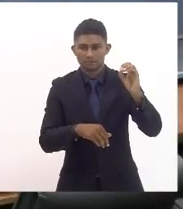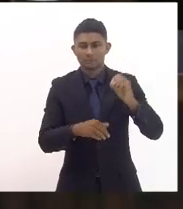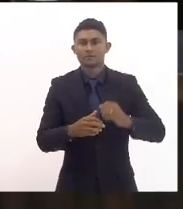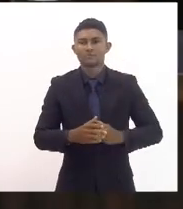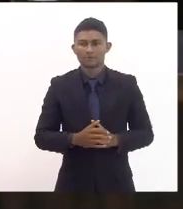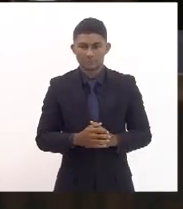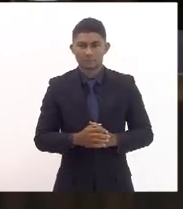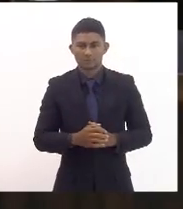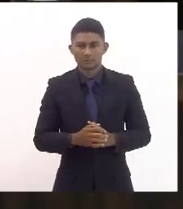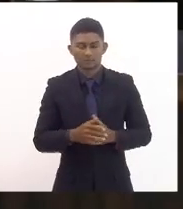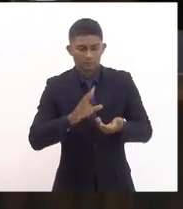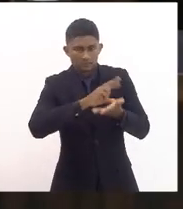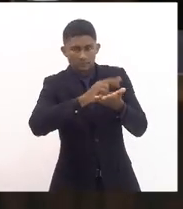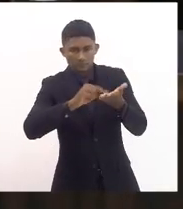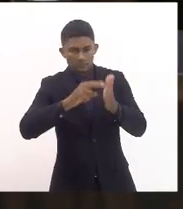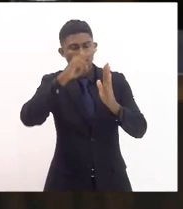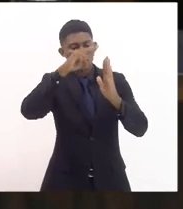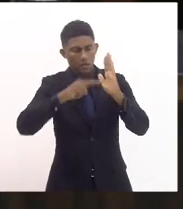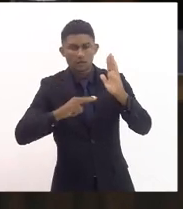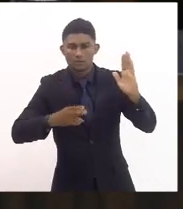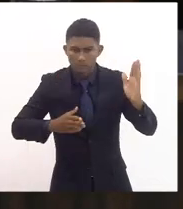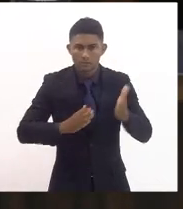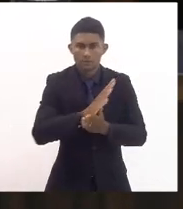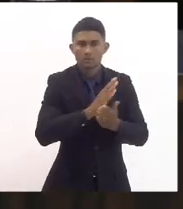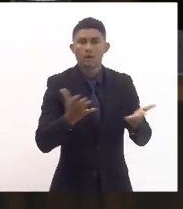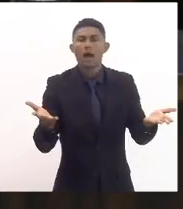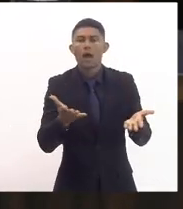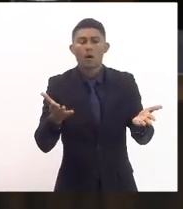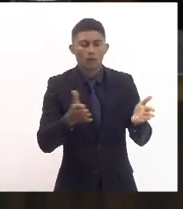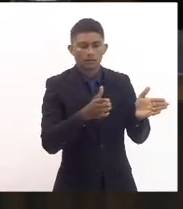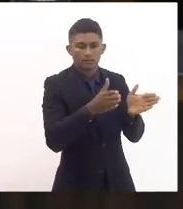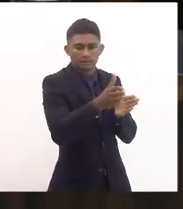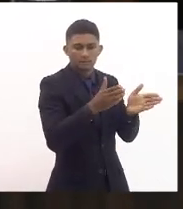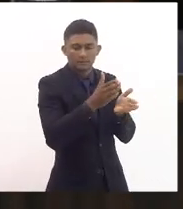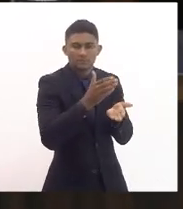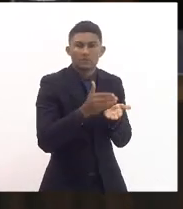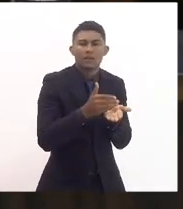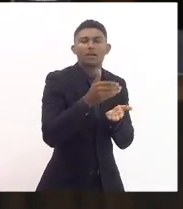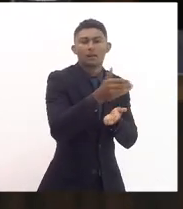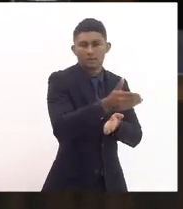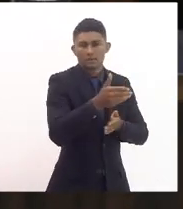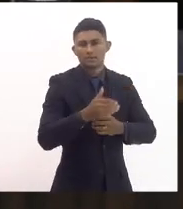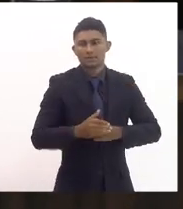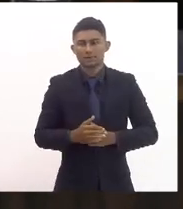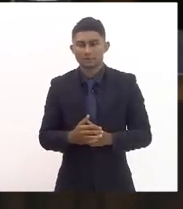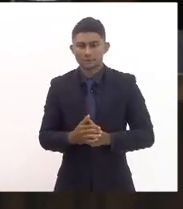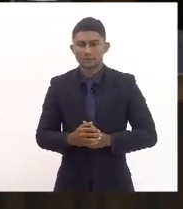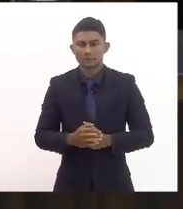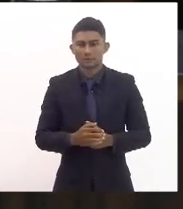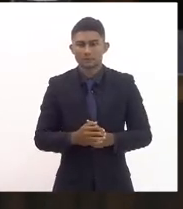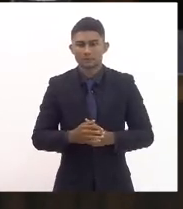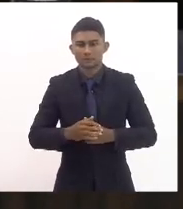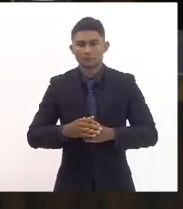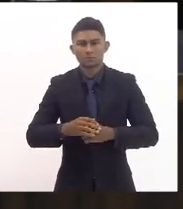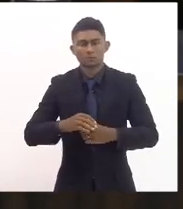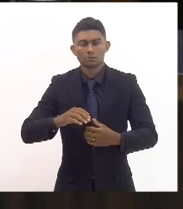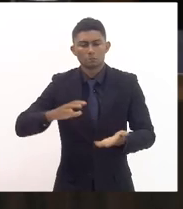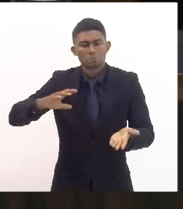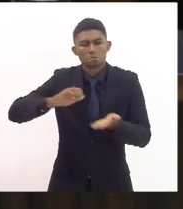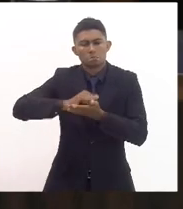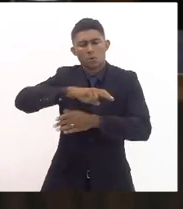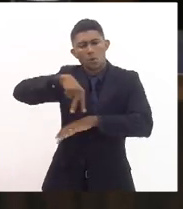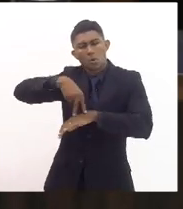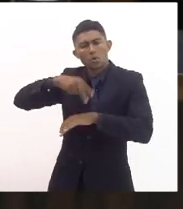a lida e aprovada a ata passa-se o expediente Inicial Não havendo oradores